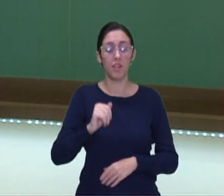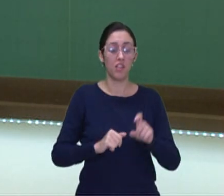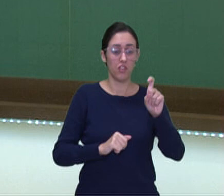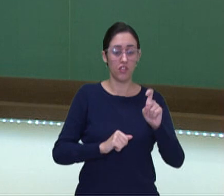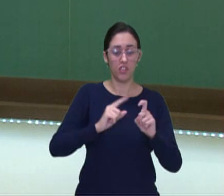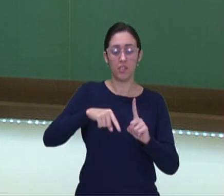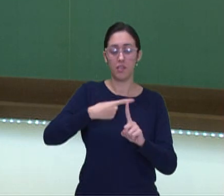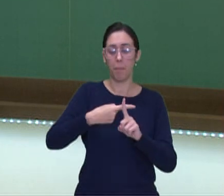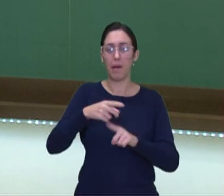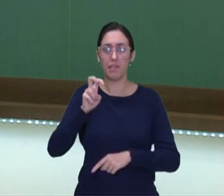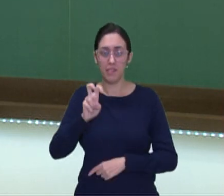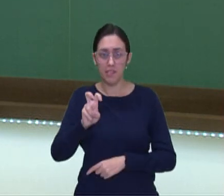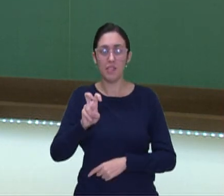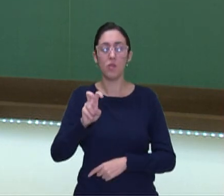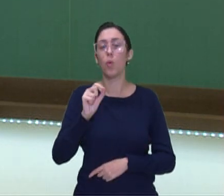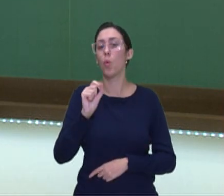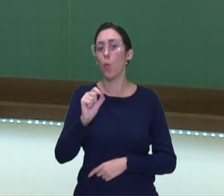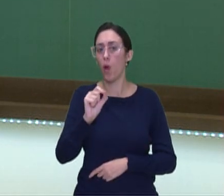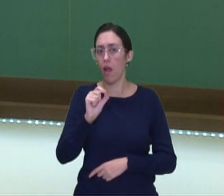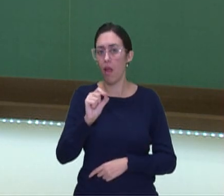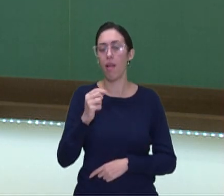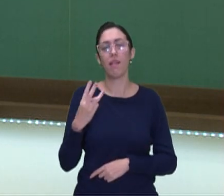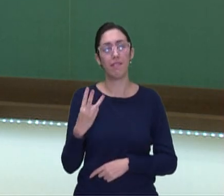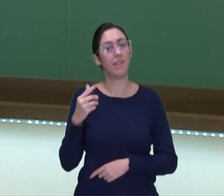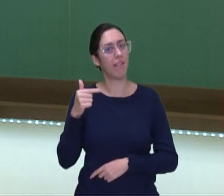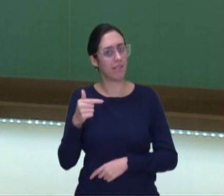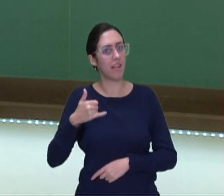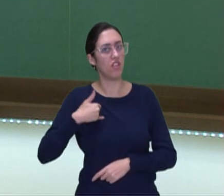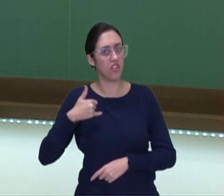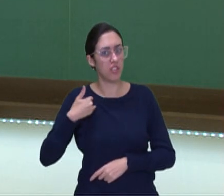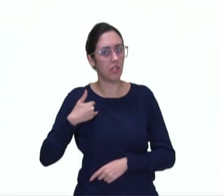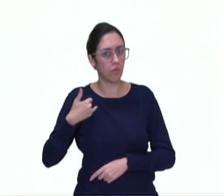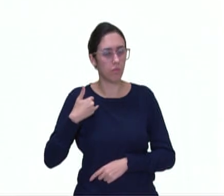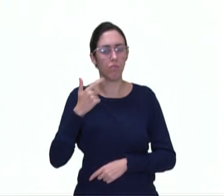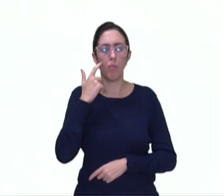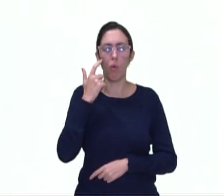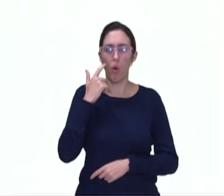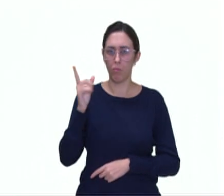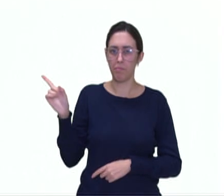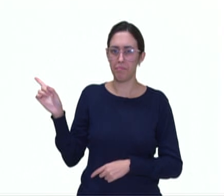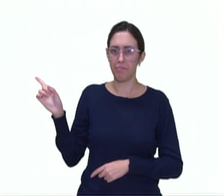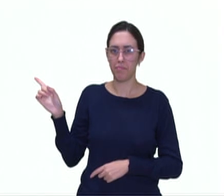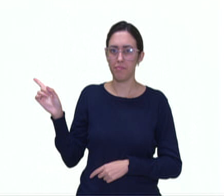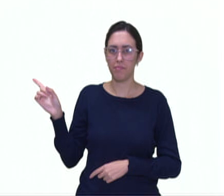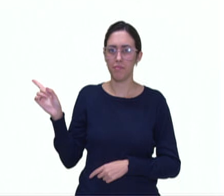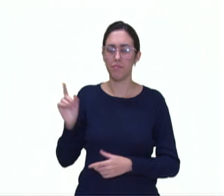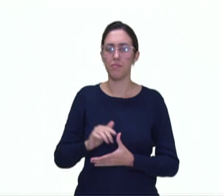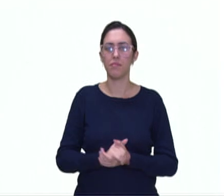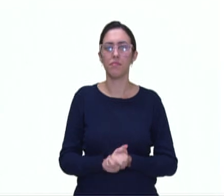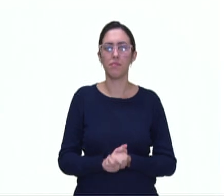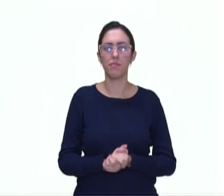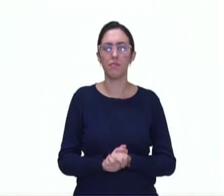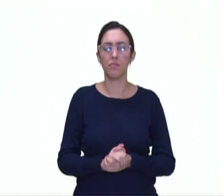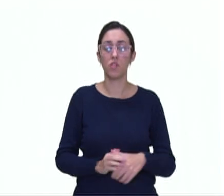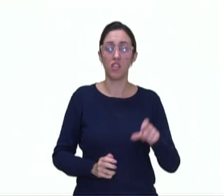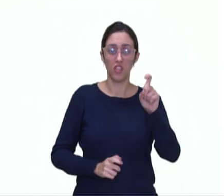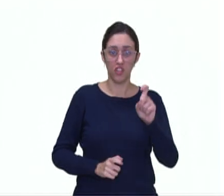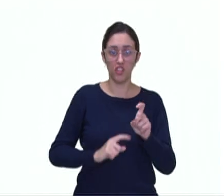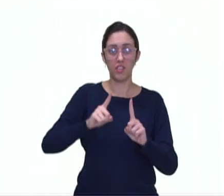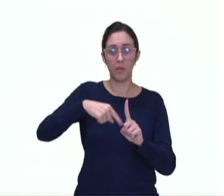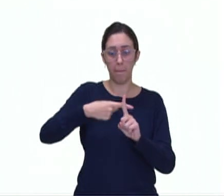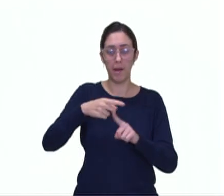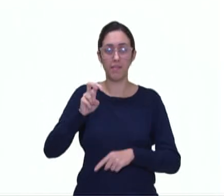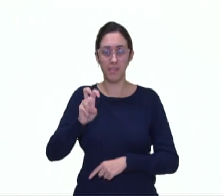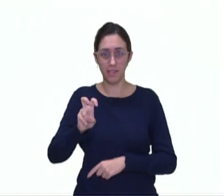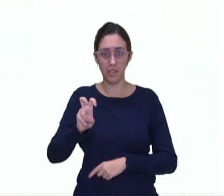anos vai resultar em 37 anos. Então dá uma olhadinha lá comigo. Ó. Então, X mais 5 é